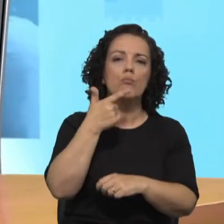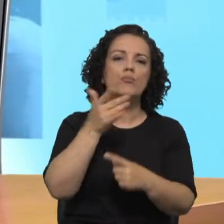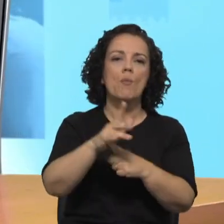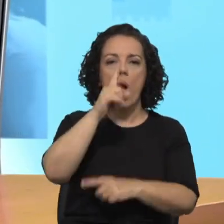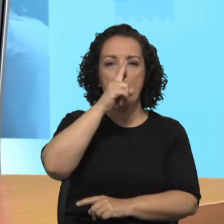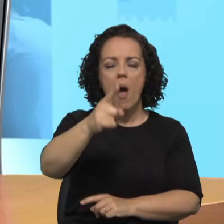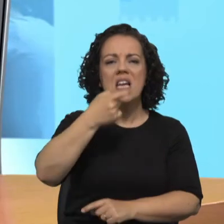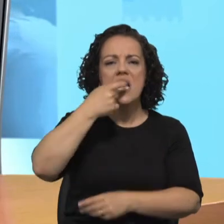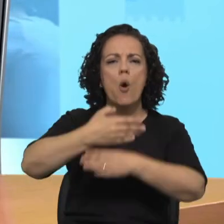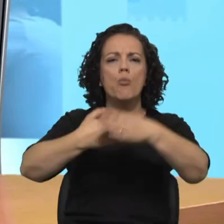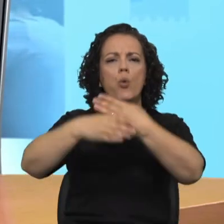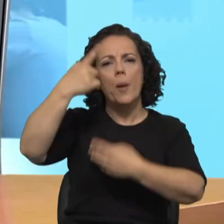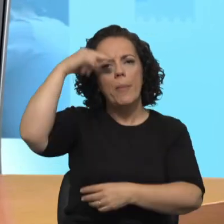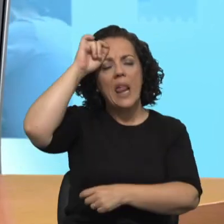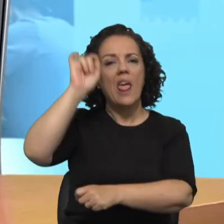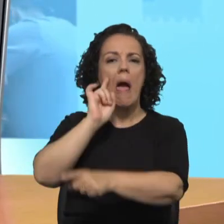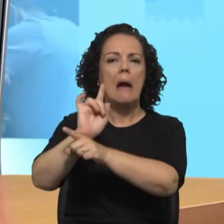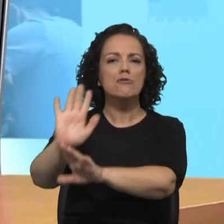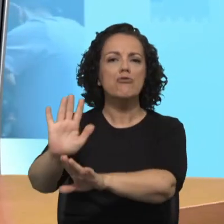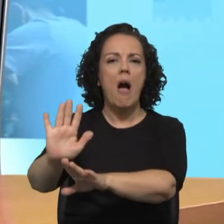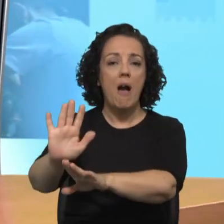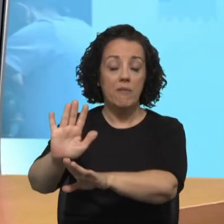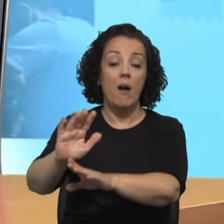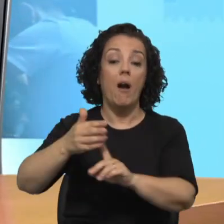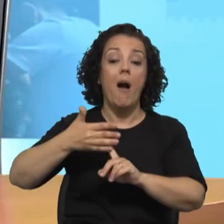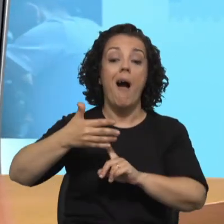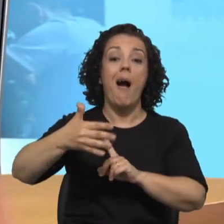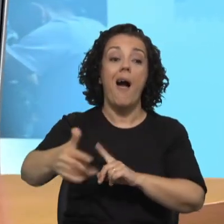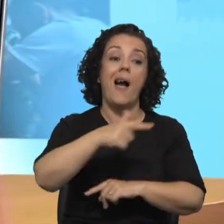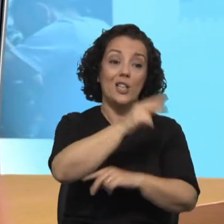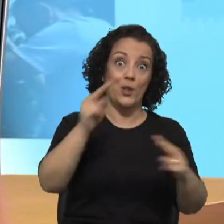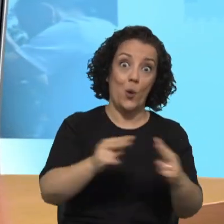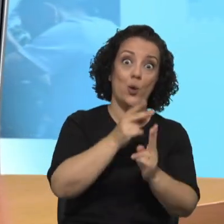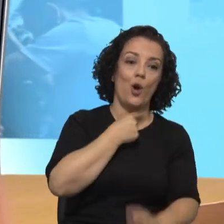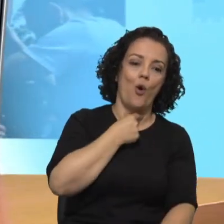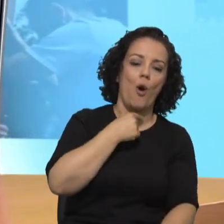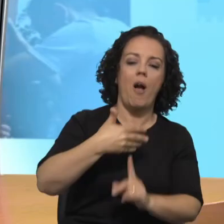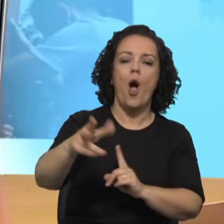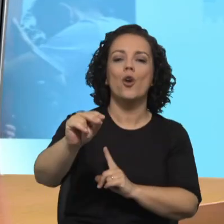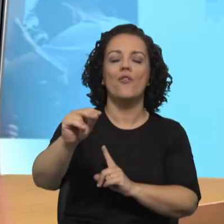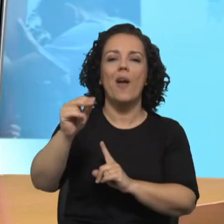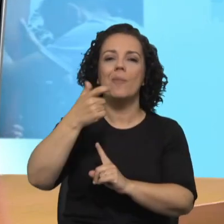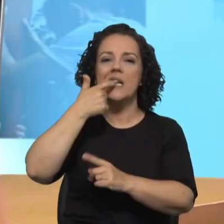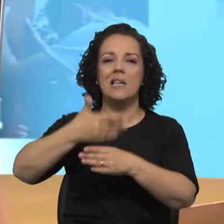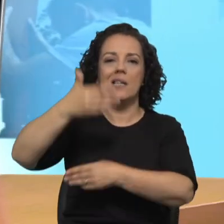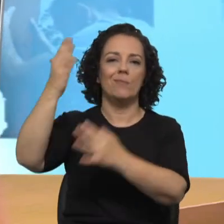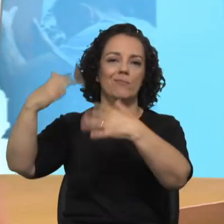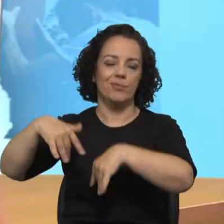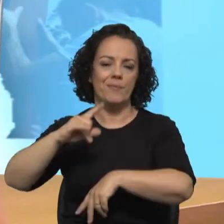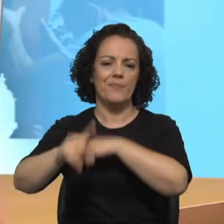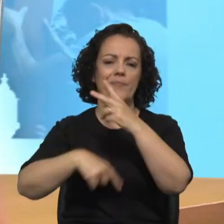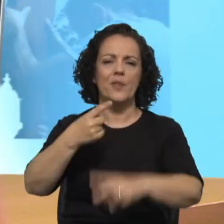não tinha havido... Quer dizer, sim, foi só em novembro, portanto a jornada foi em agosto. E depois, na 91, na